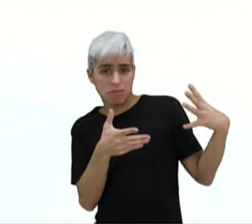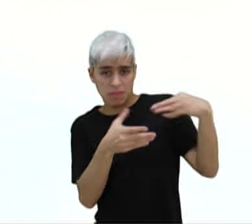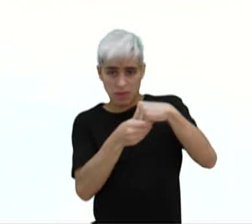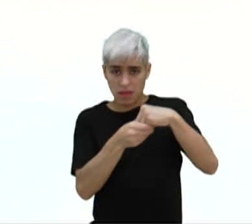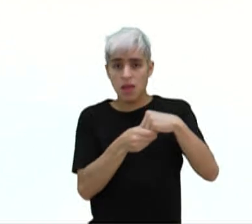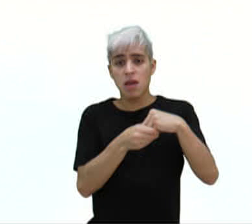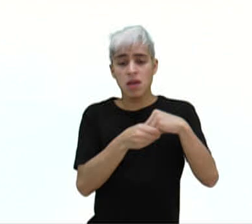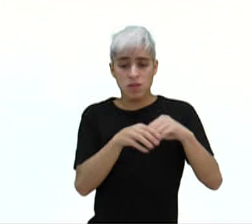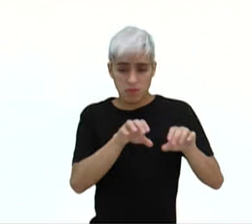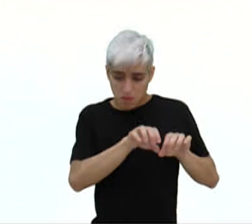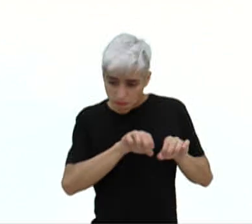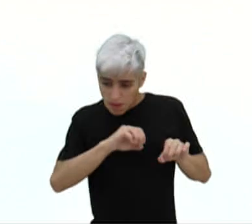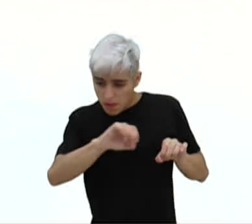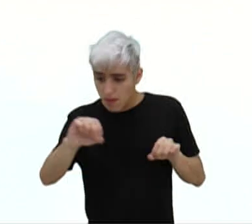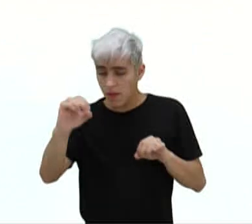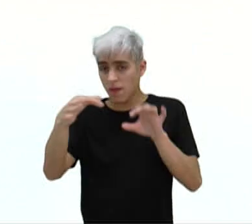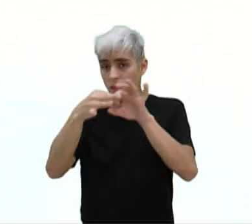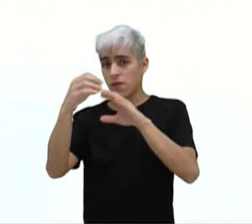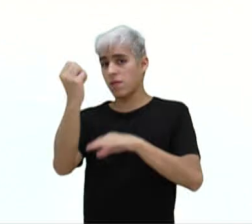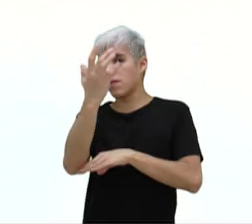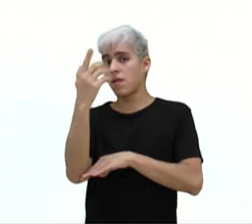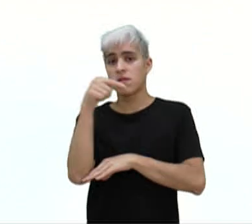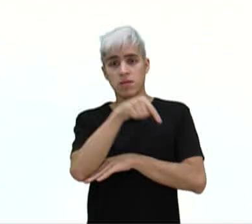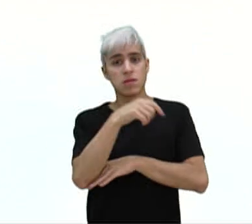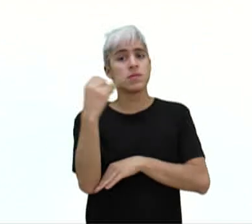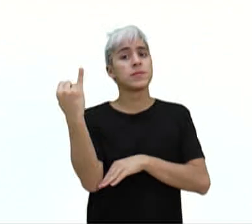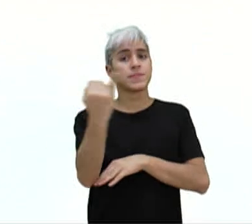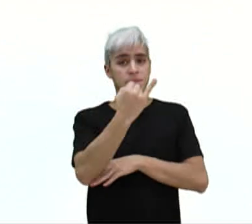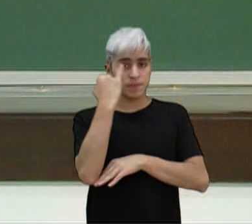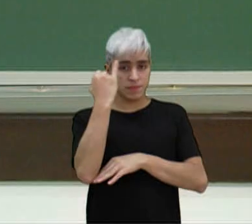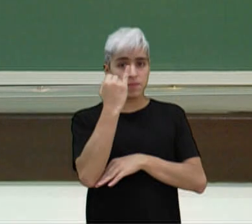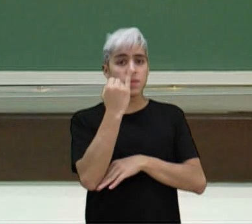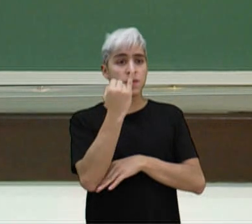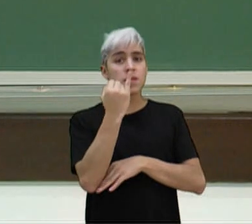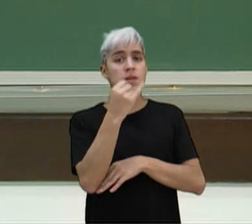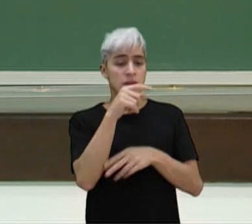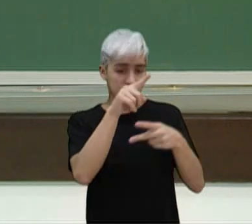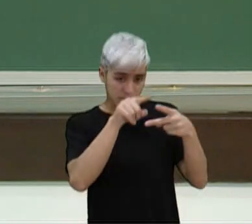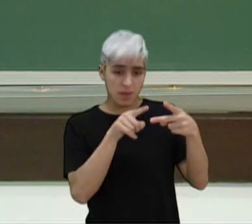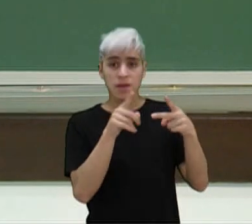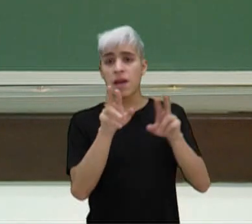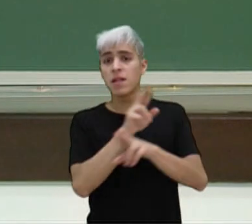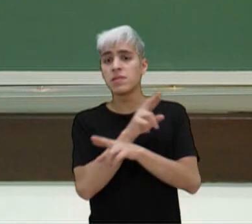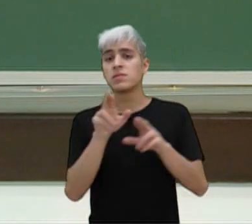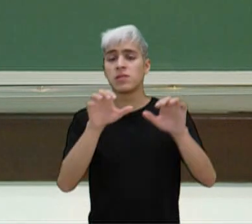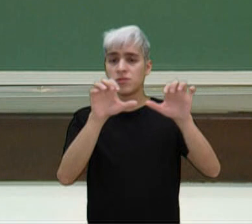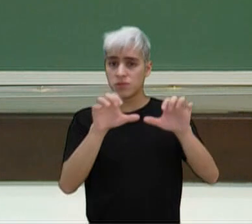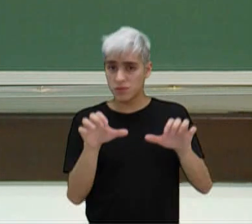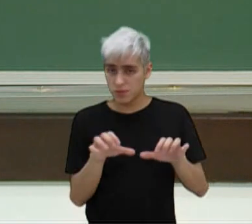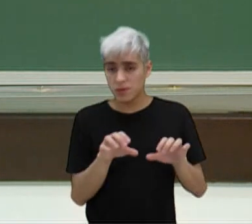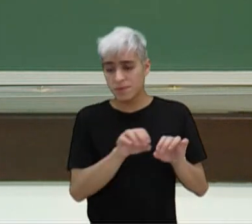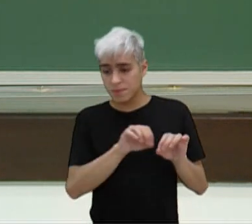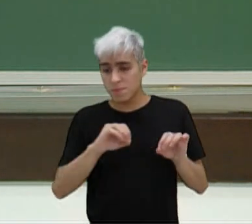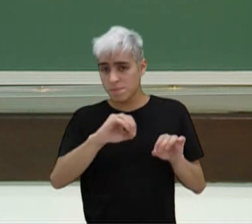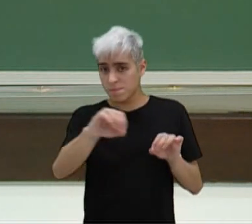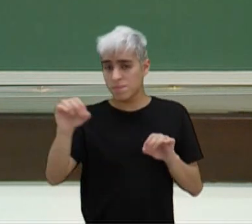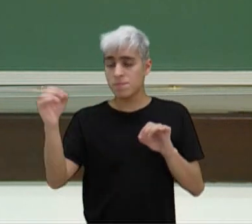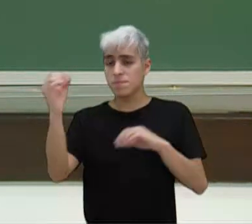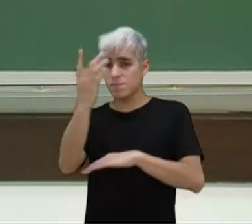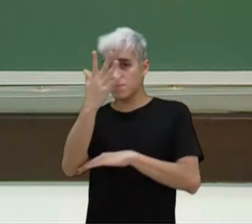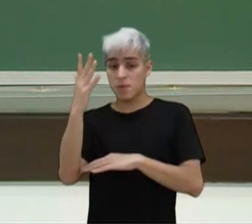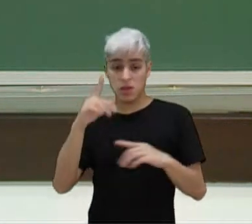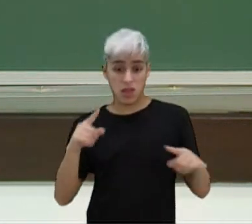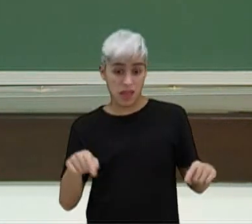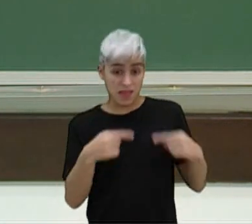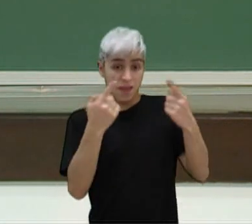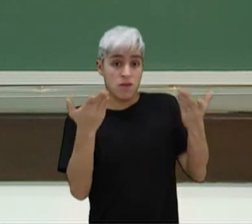questão do saneamento ambiental também são importantes e são trabalhados dentro da infraestrutura do saneamento ambiental. Então, o grande desafio do